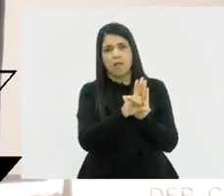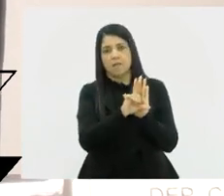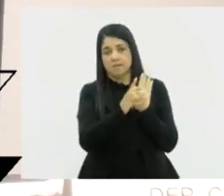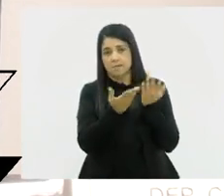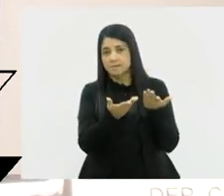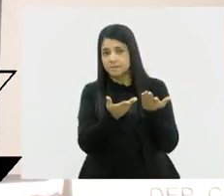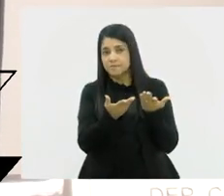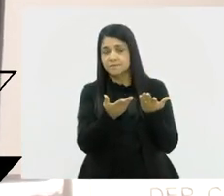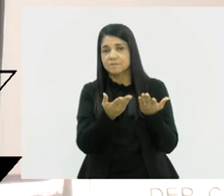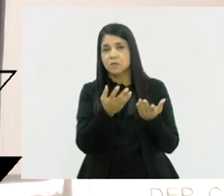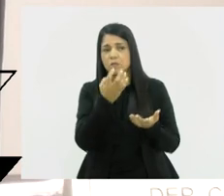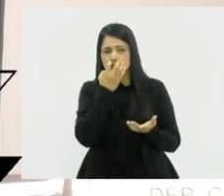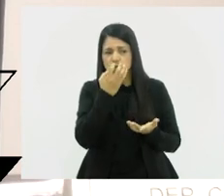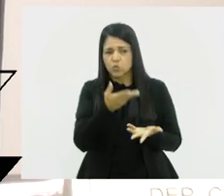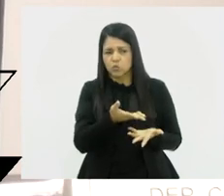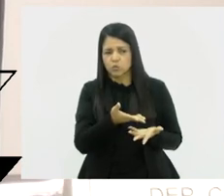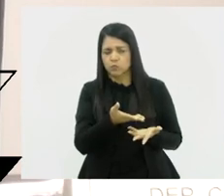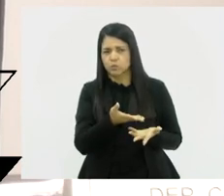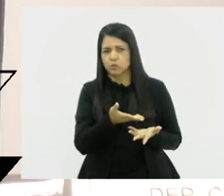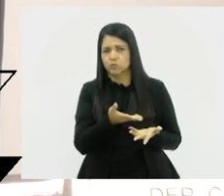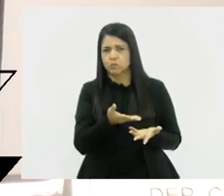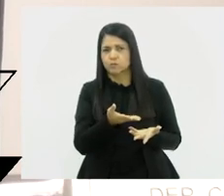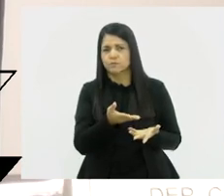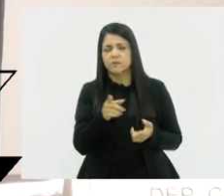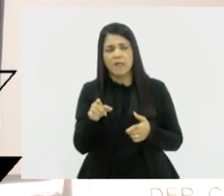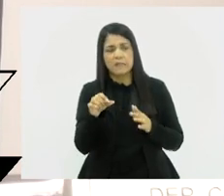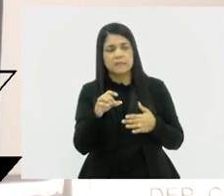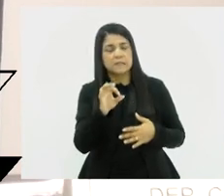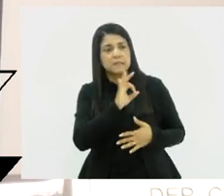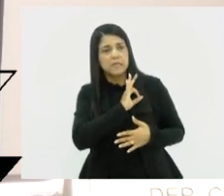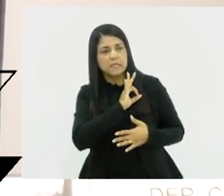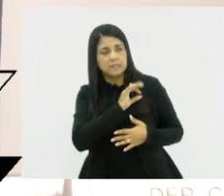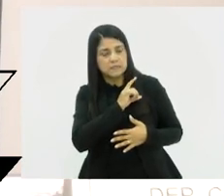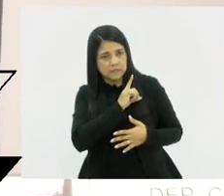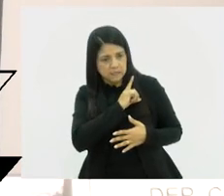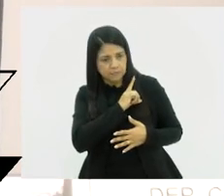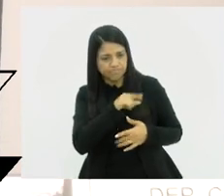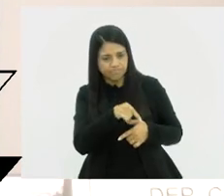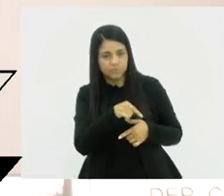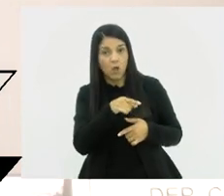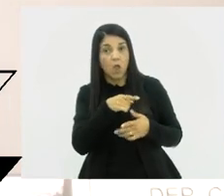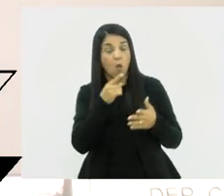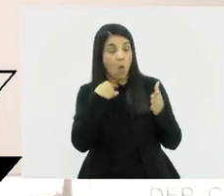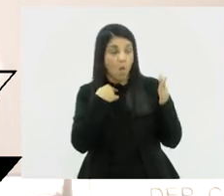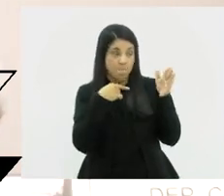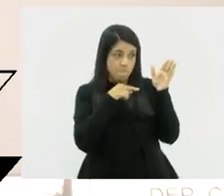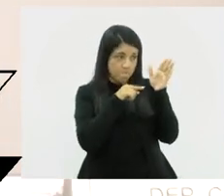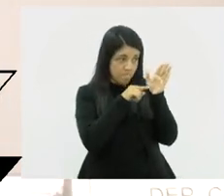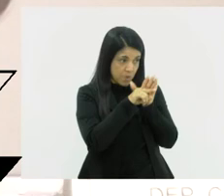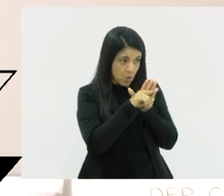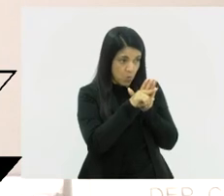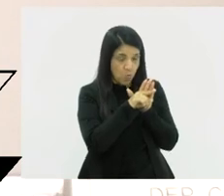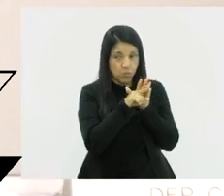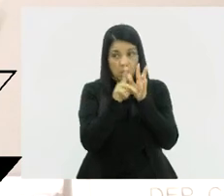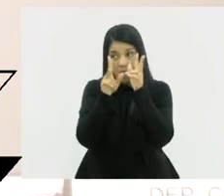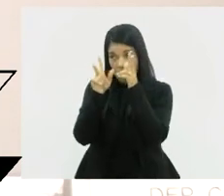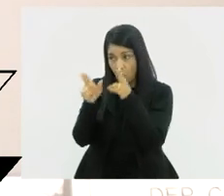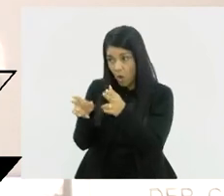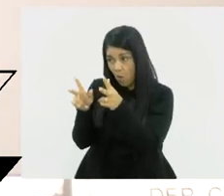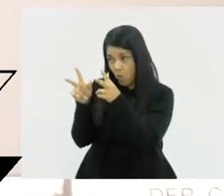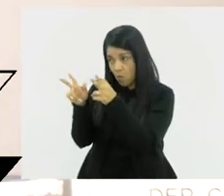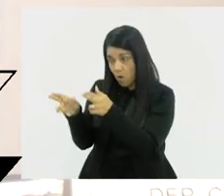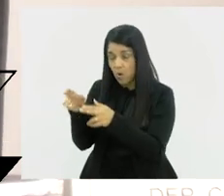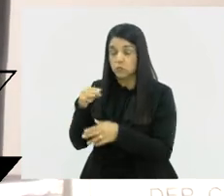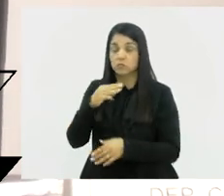Aí vai para a delegacia. Minha pergunta é o seguinte: os nossos delegados, fazer a mesma pergunta que eu fiz para o Major Elton, para